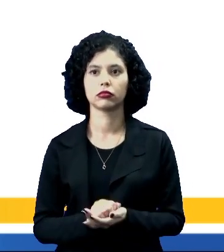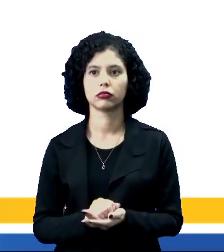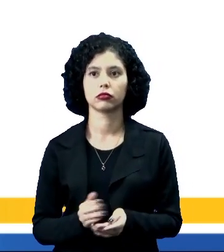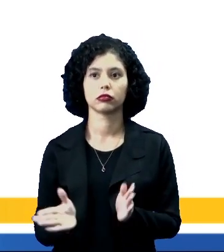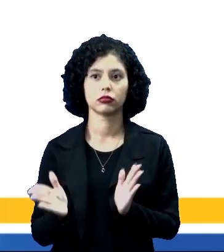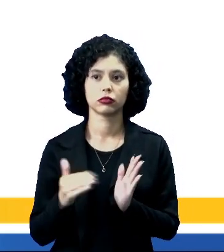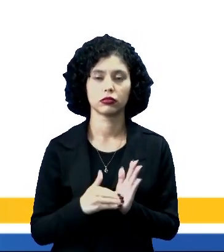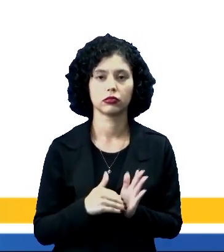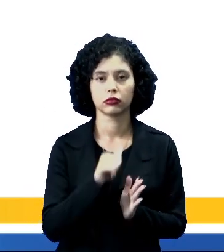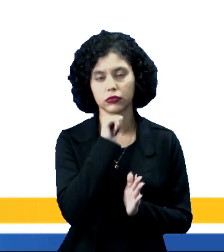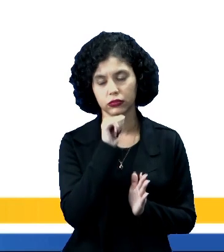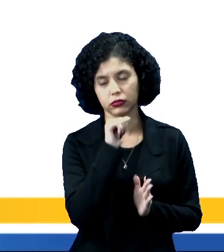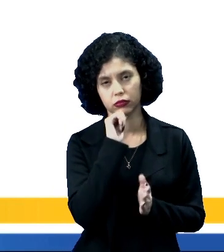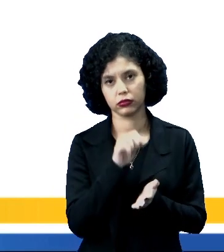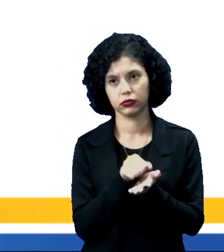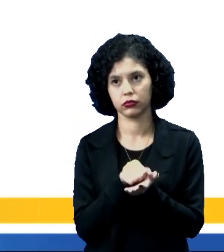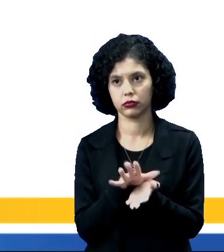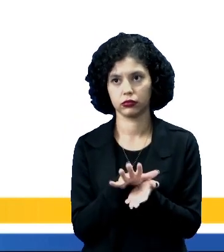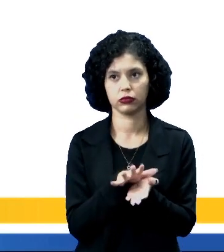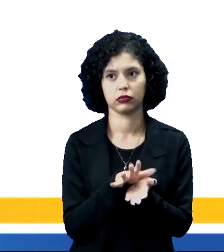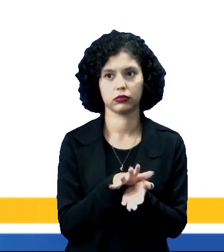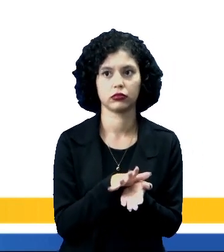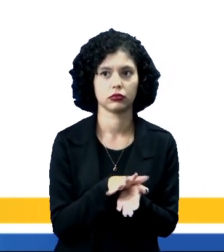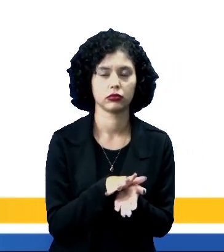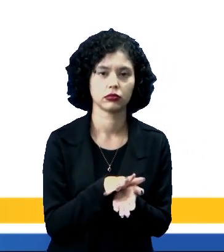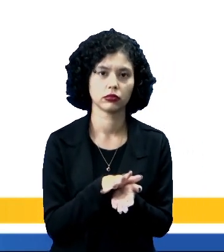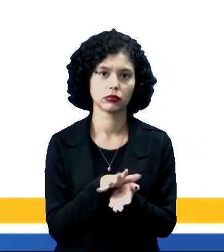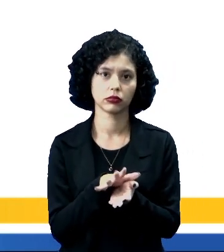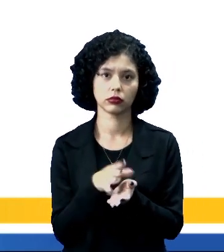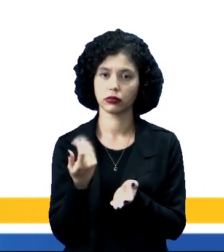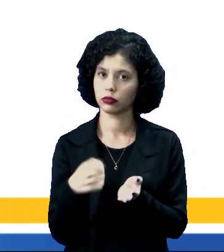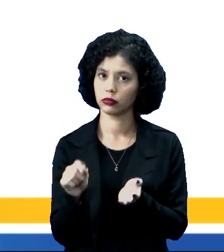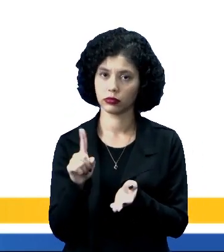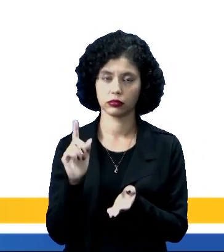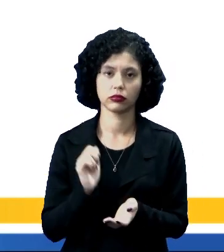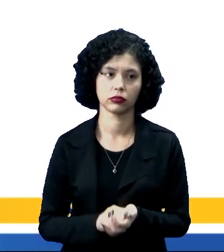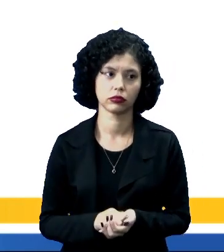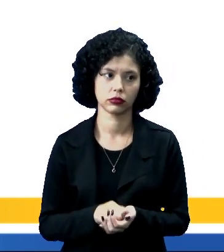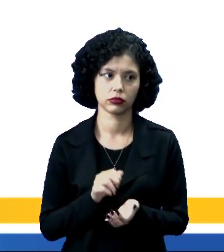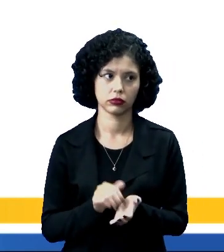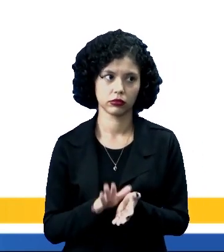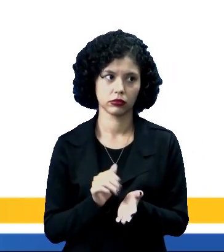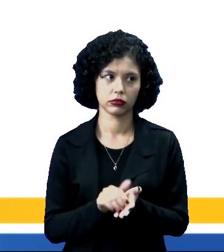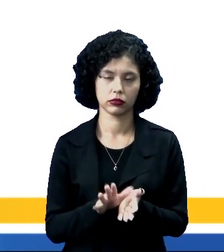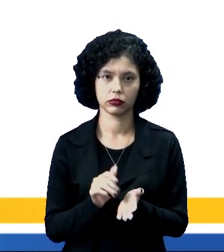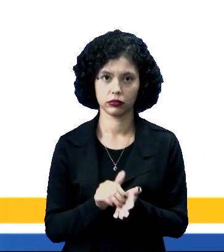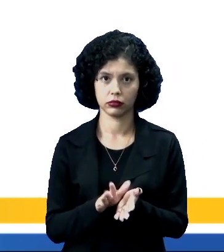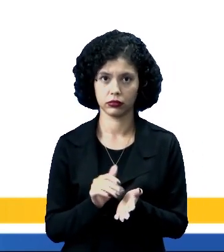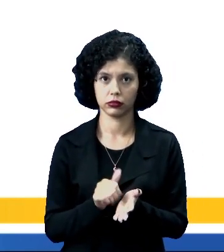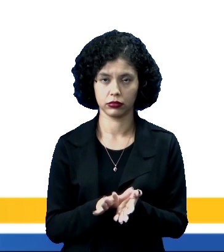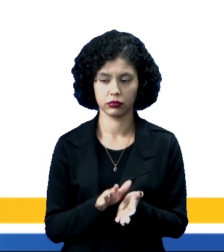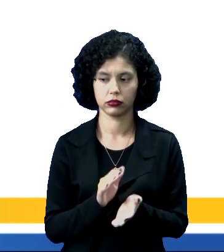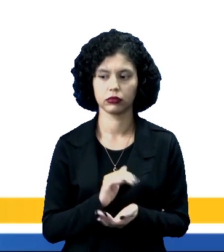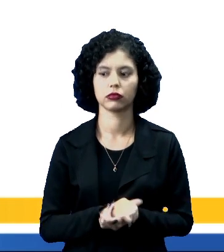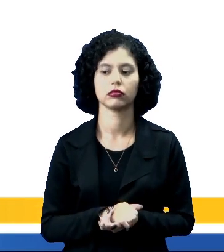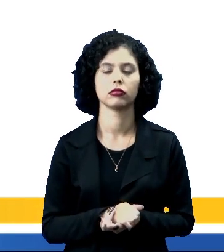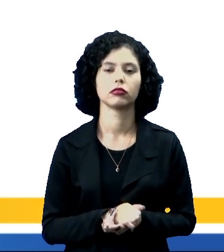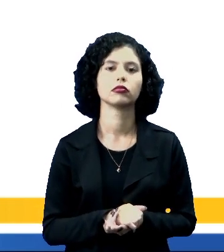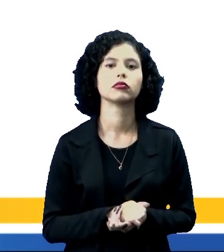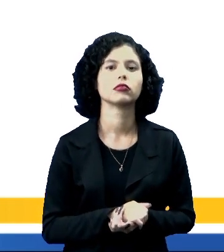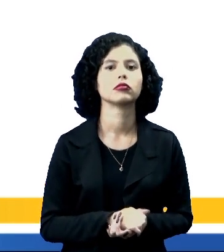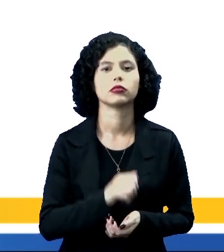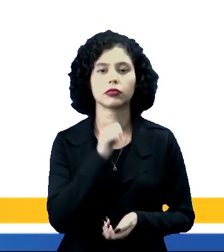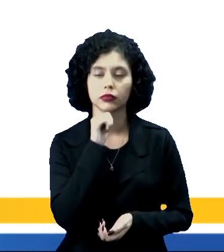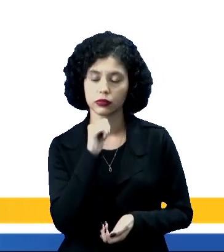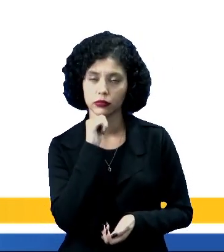até que o endométrio ele veja que ele não está sendo mais necessária e ele começa a descamar para ser eliminado então